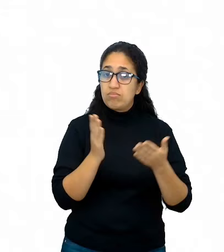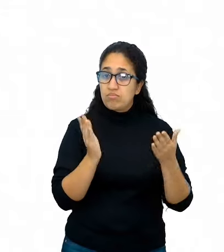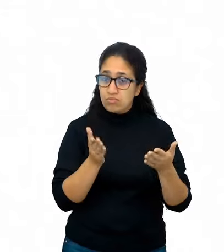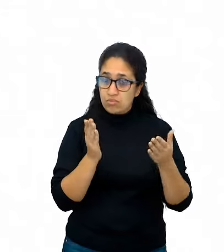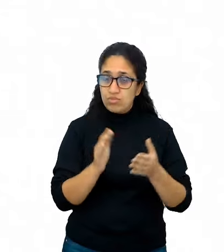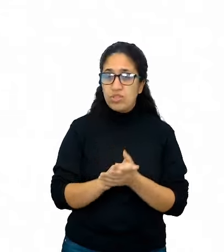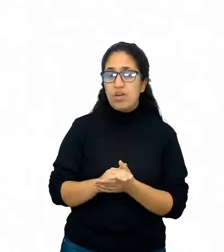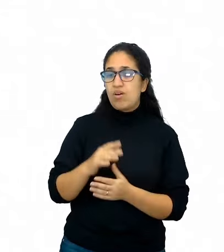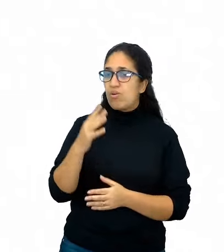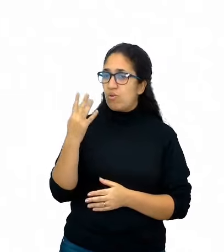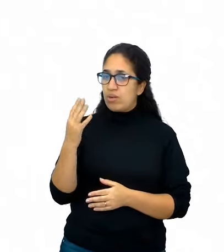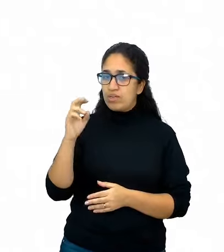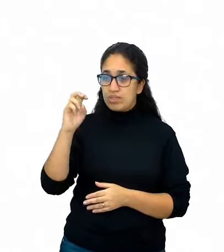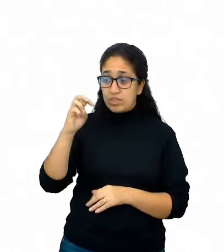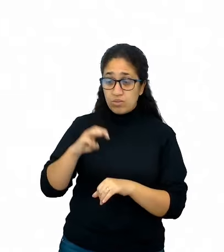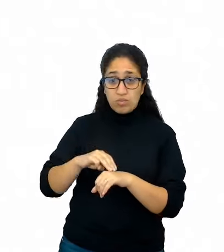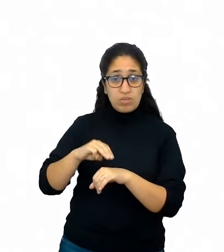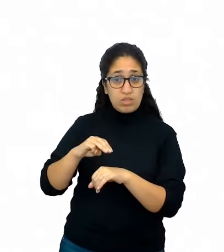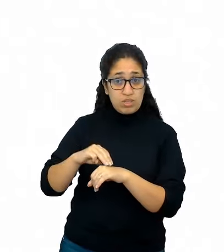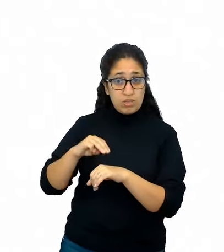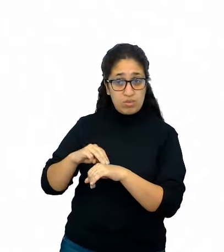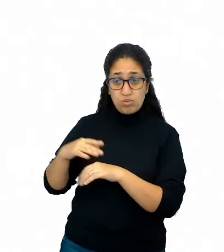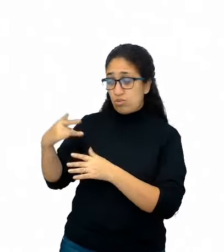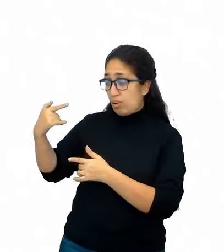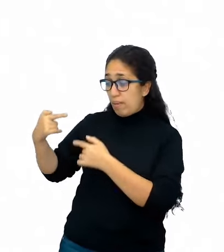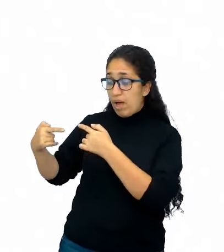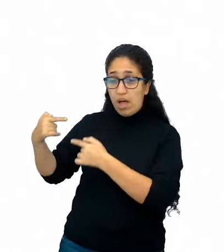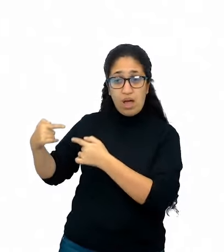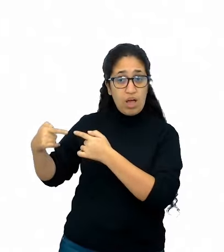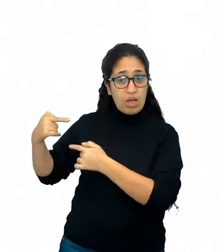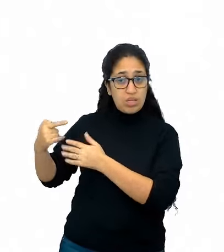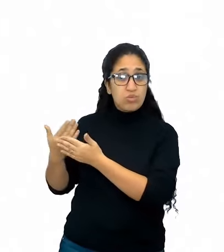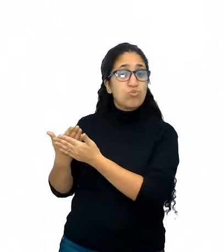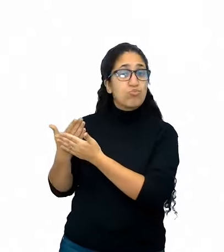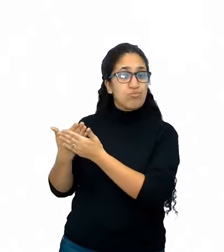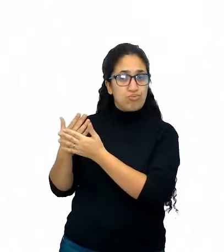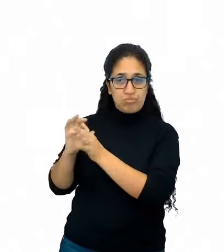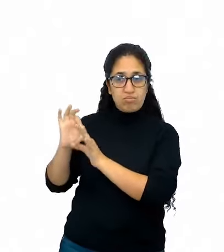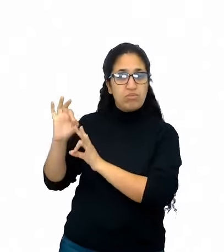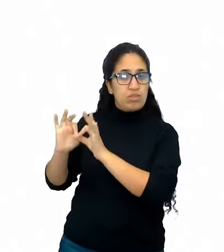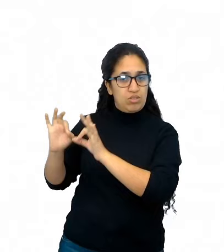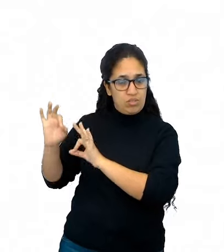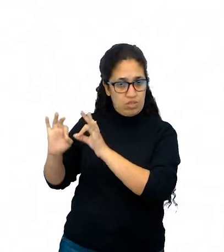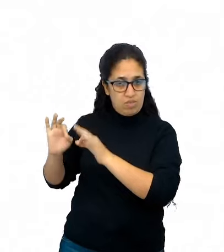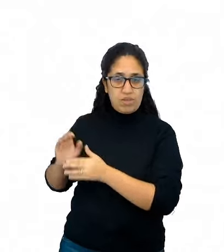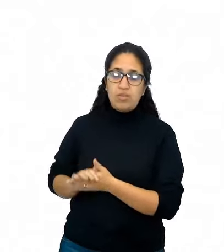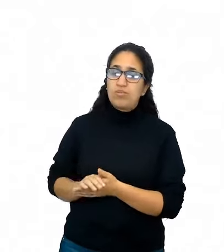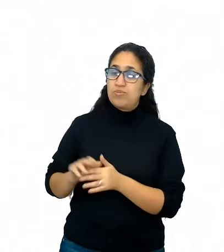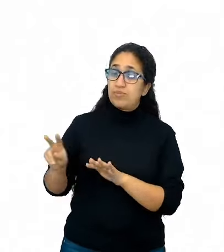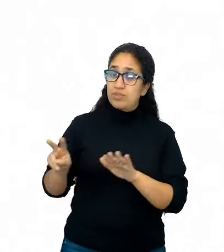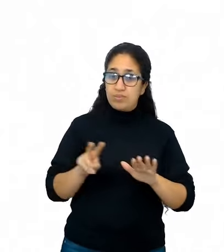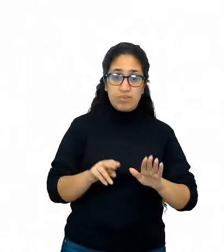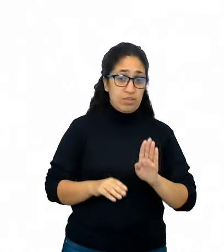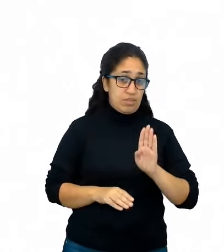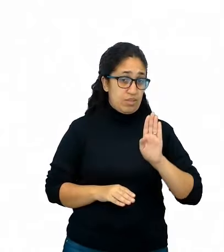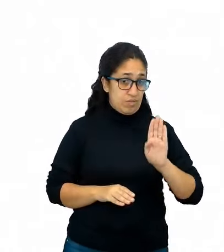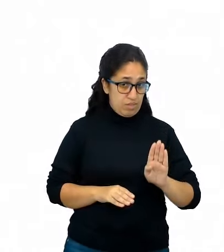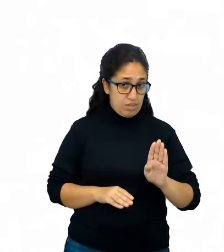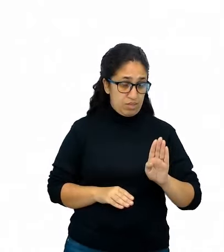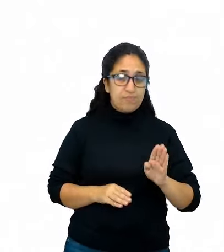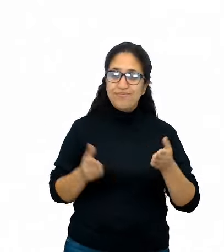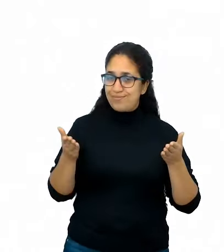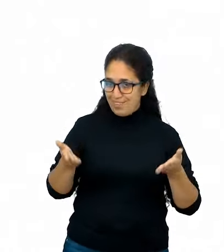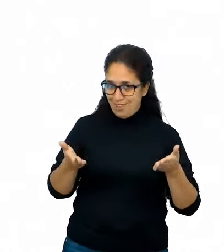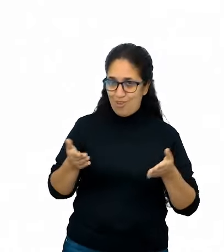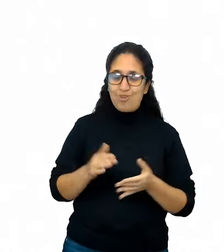mais 45 minutos para dar continuidade a esse planejamento. Na Semana B, que é a semana onde